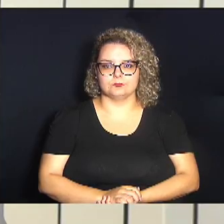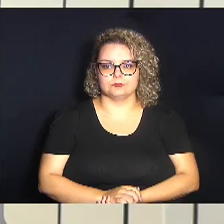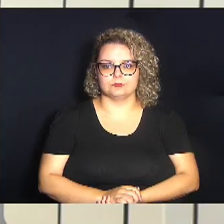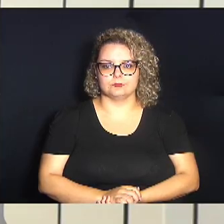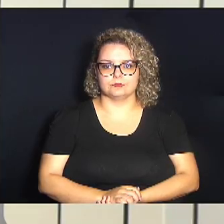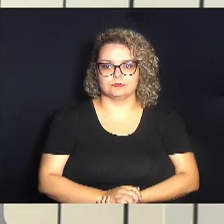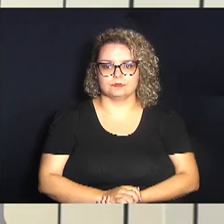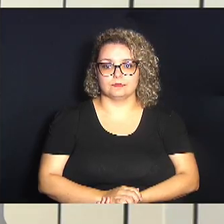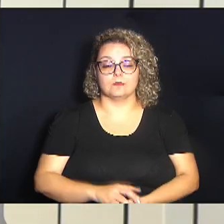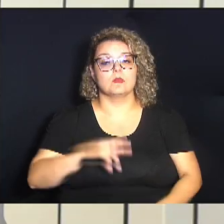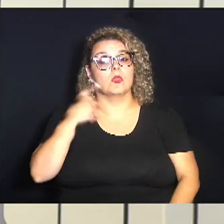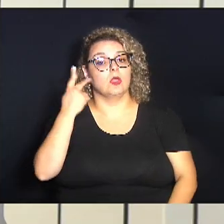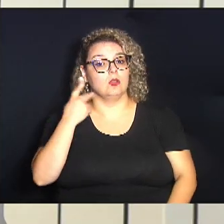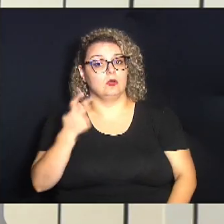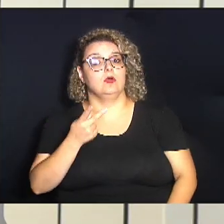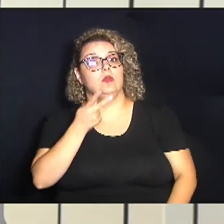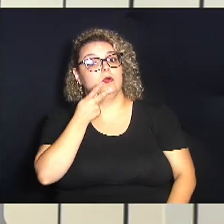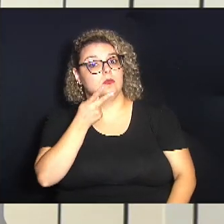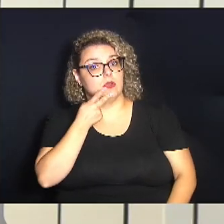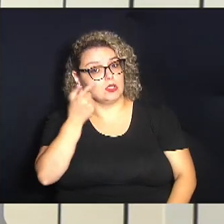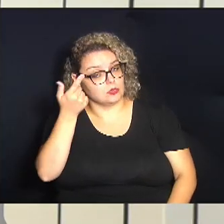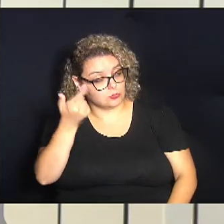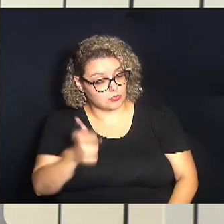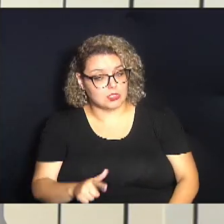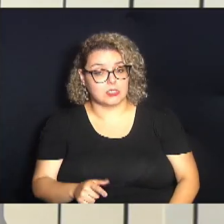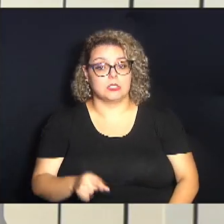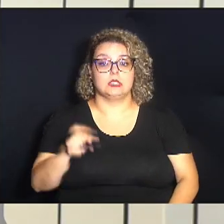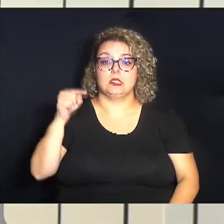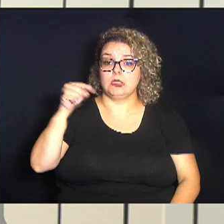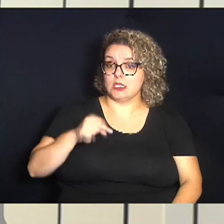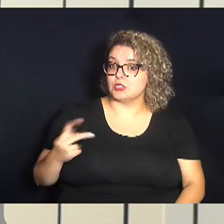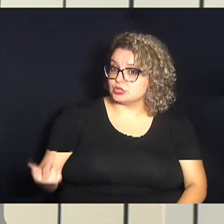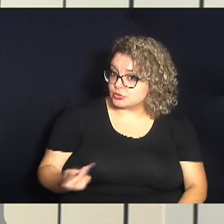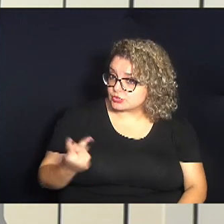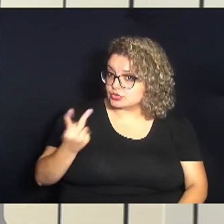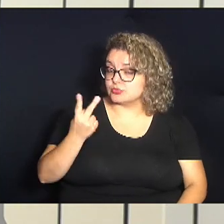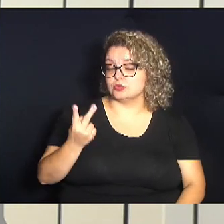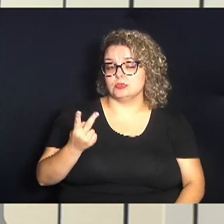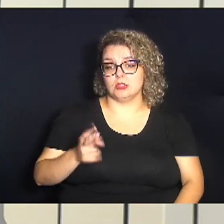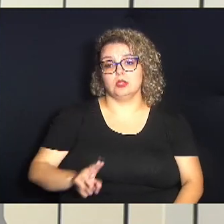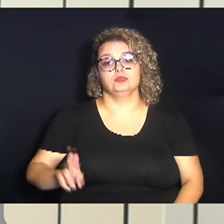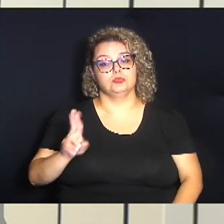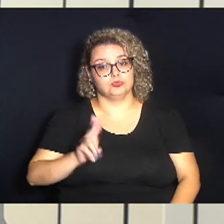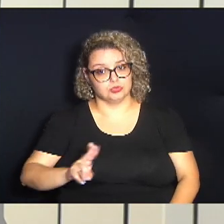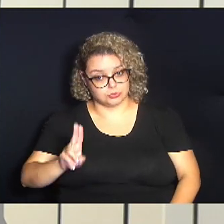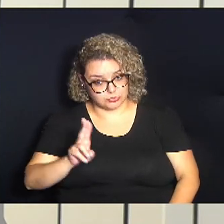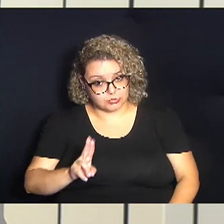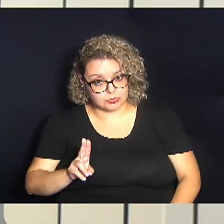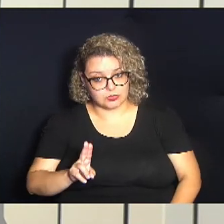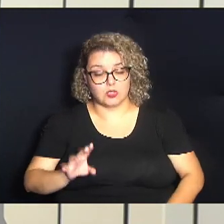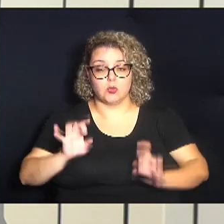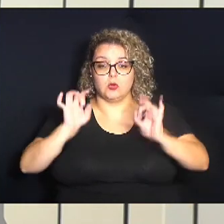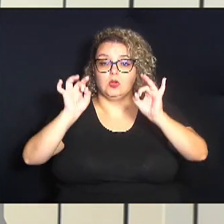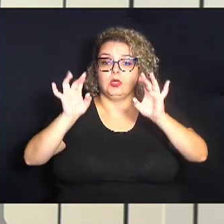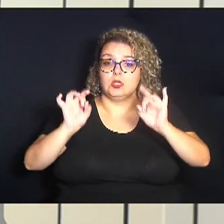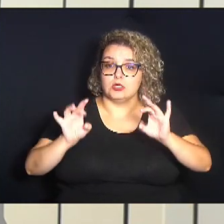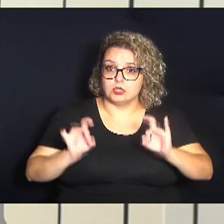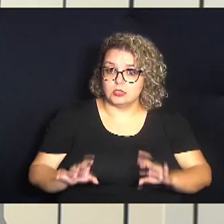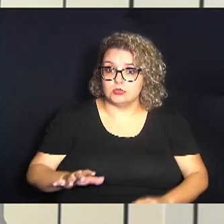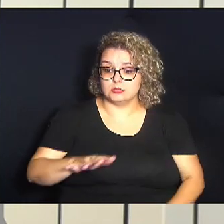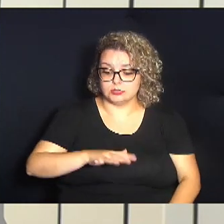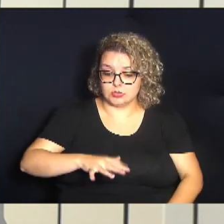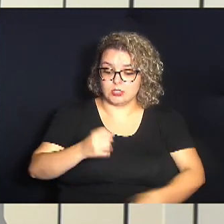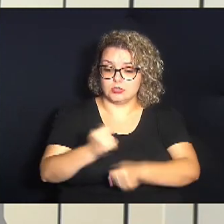E o vereador, ele reforçou que este valor deverá ser utilizado em especial nas obras